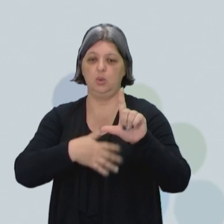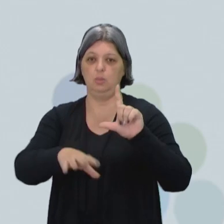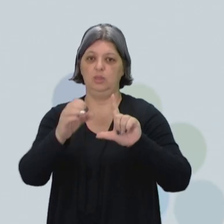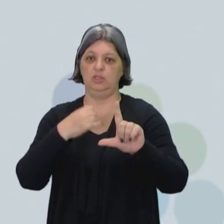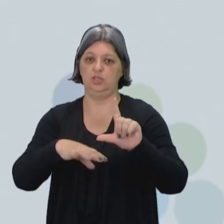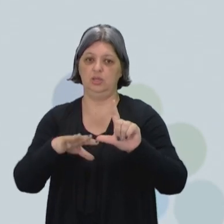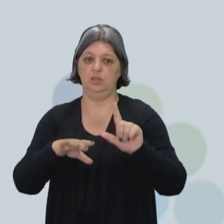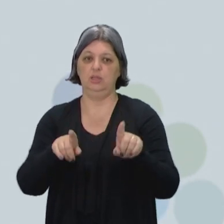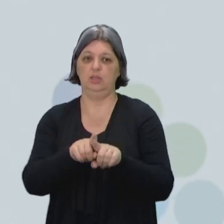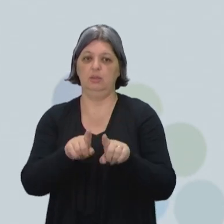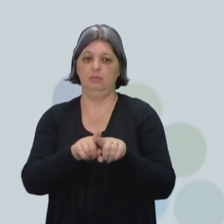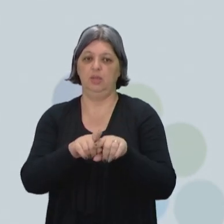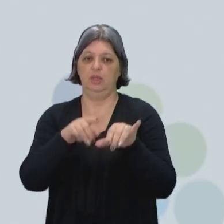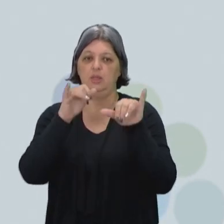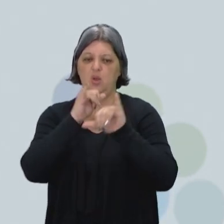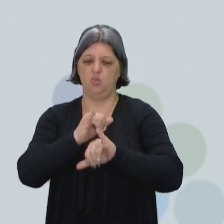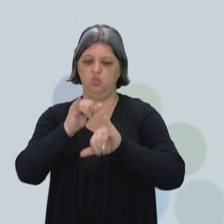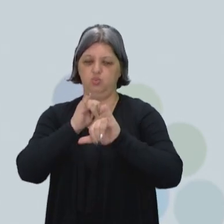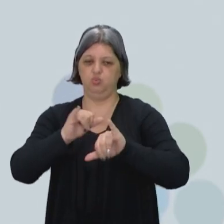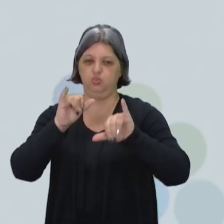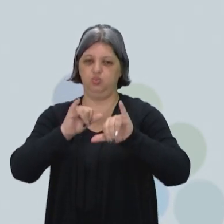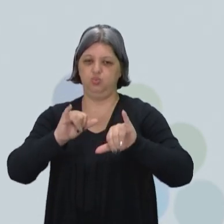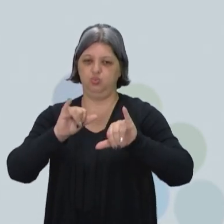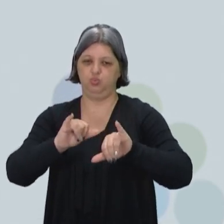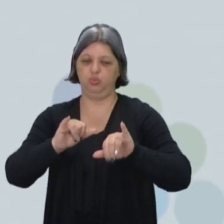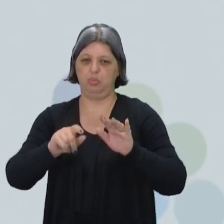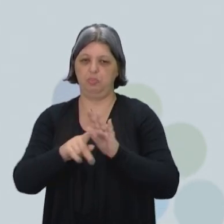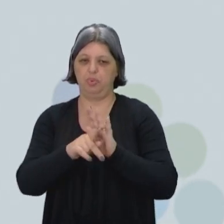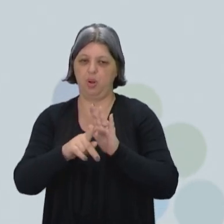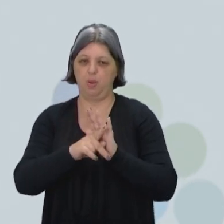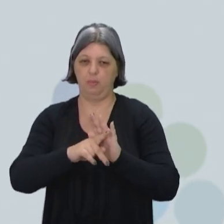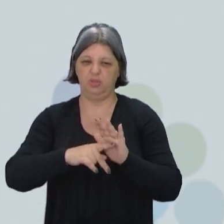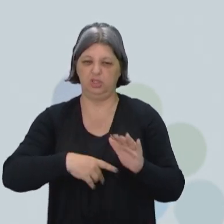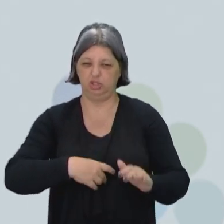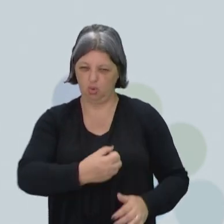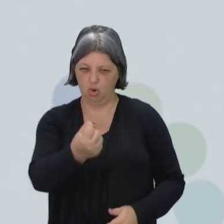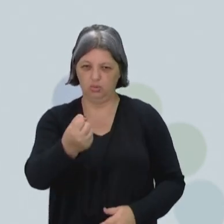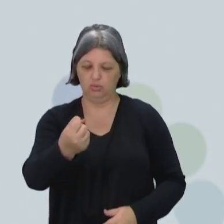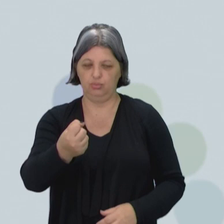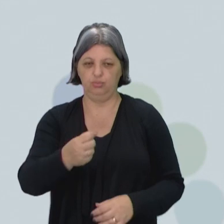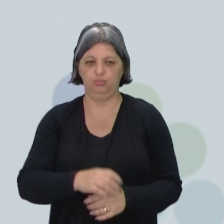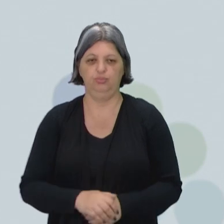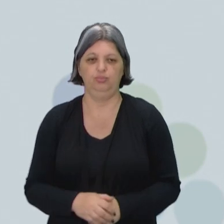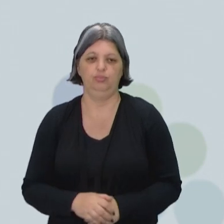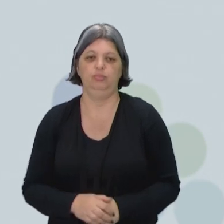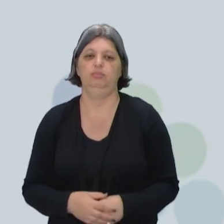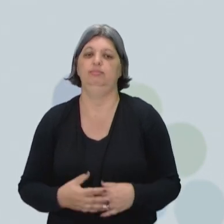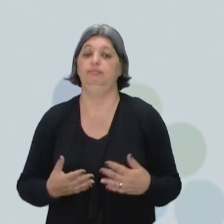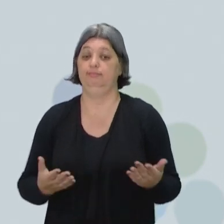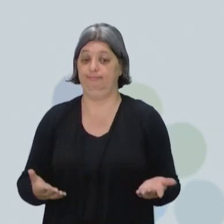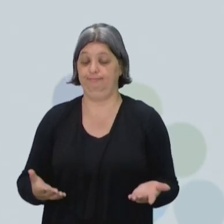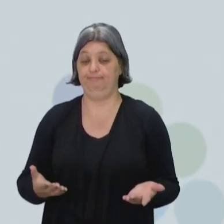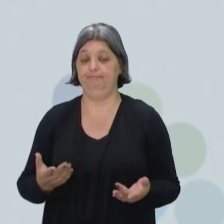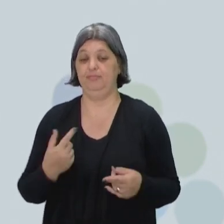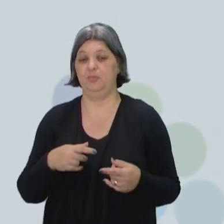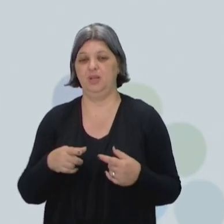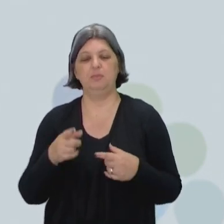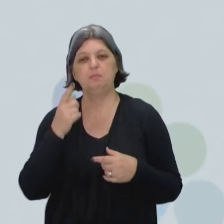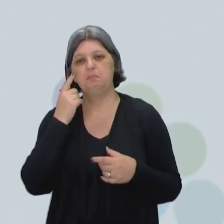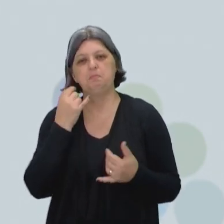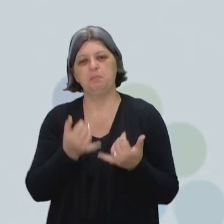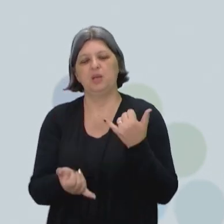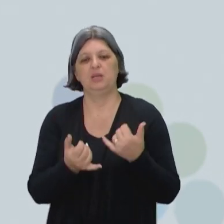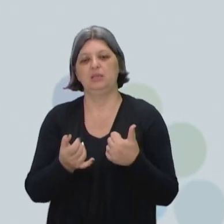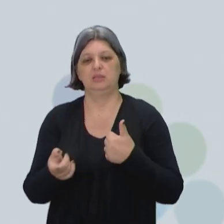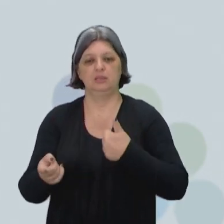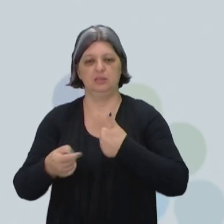Coisas super importantes. Primeiro que, quando ele fala curtir, né, ele está falando como se